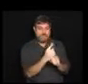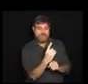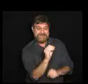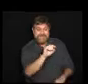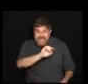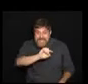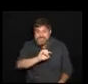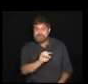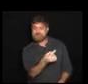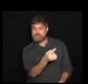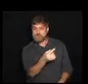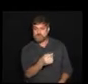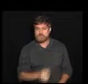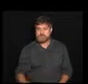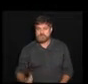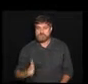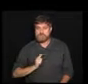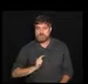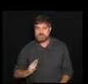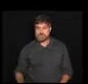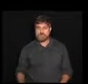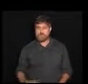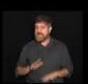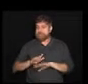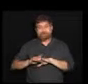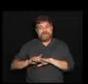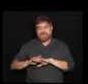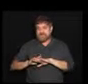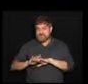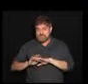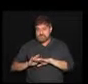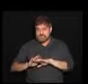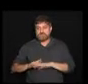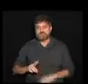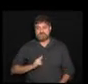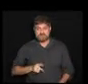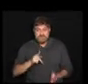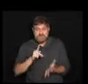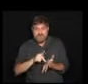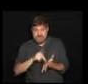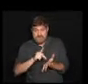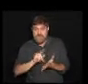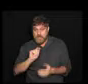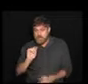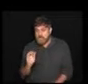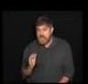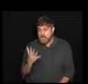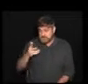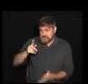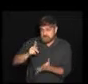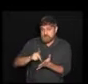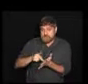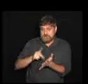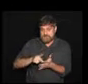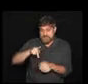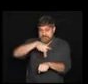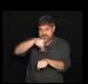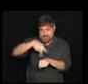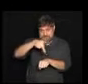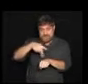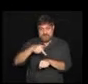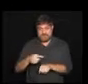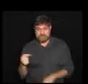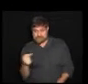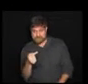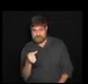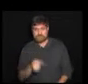casos. E isso não é simulação matemática, isso, na verdade, é o que ocorreu nesses países. Pode